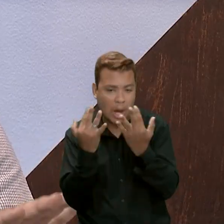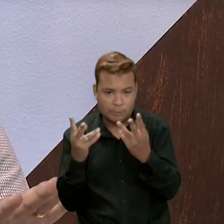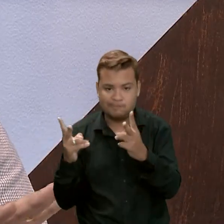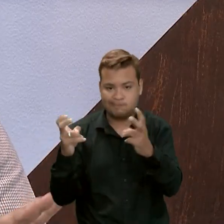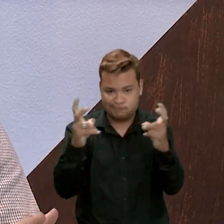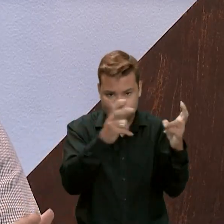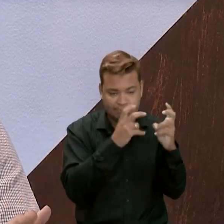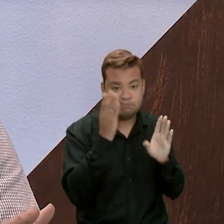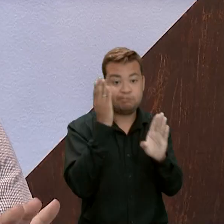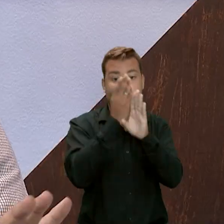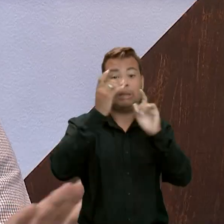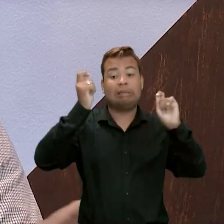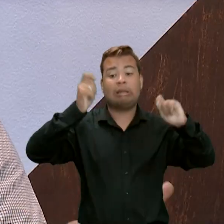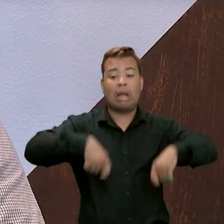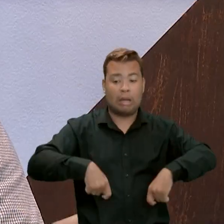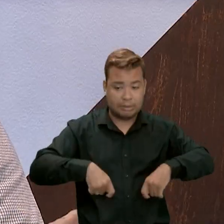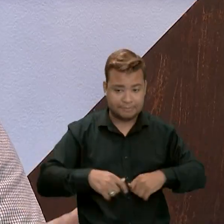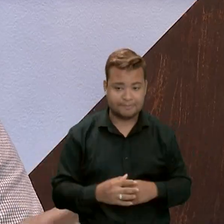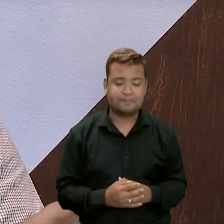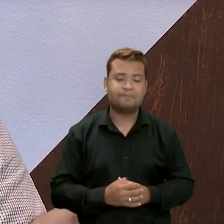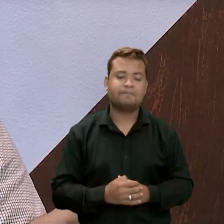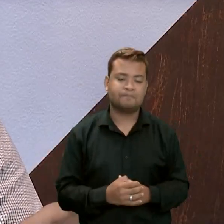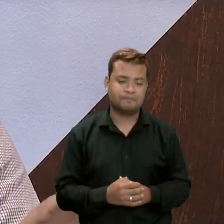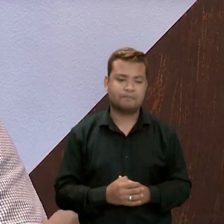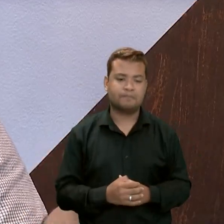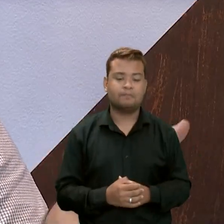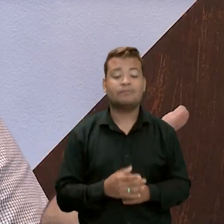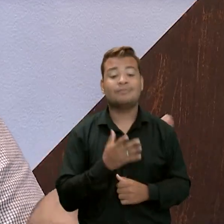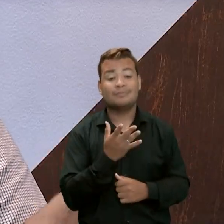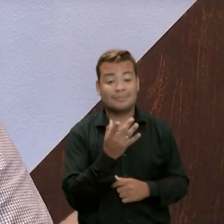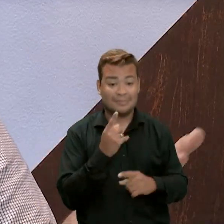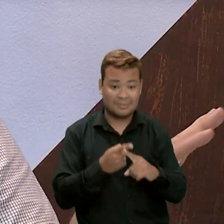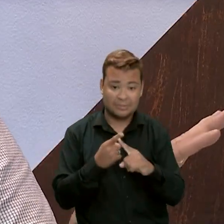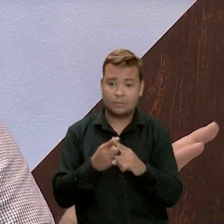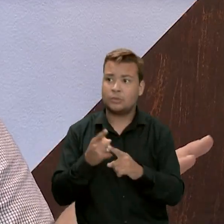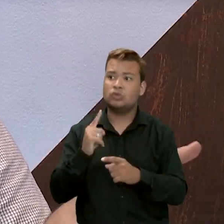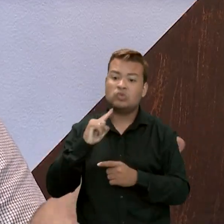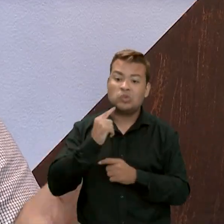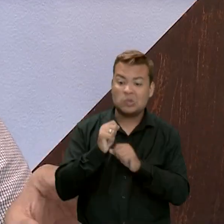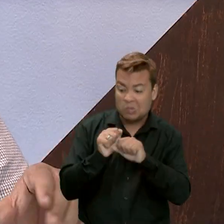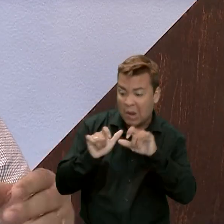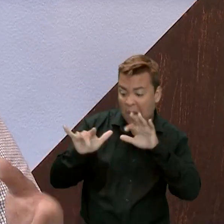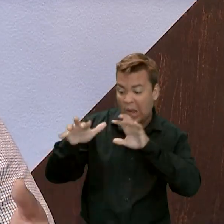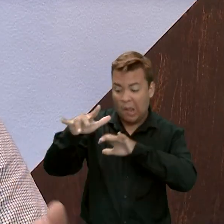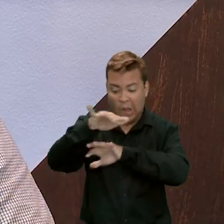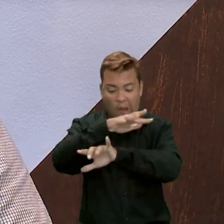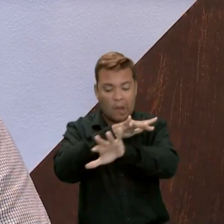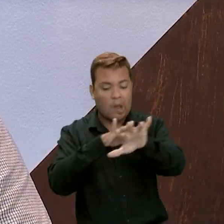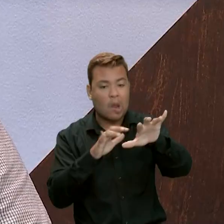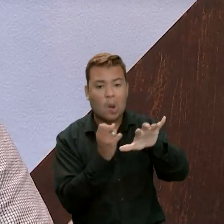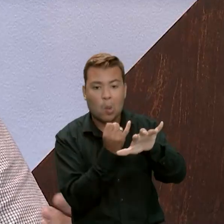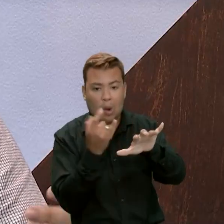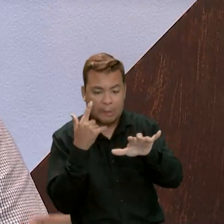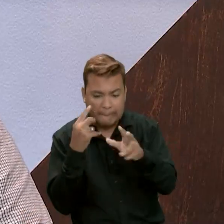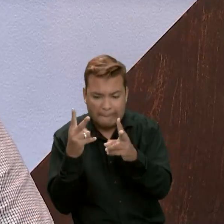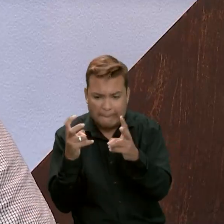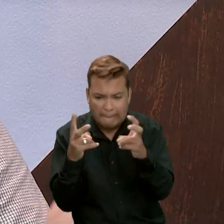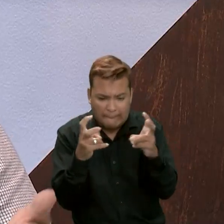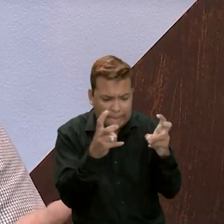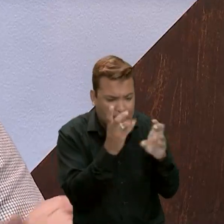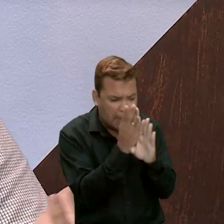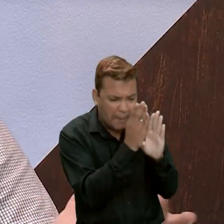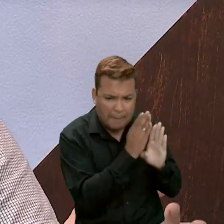expandir a quantidade de poluentes que a gente vai explorando, eu acho que a gente